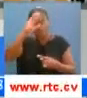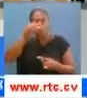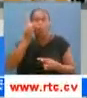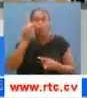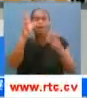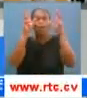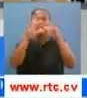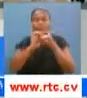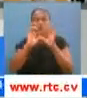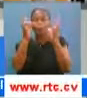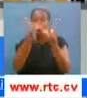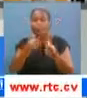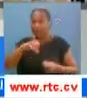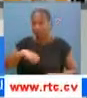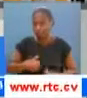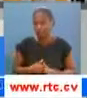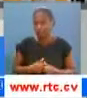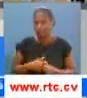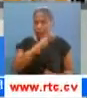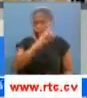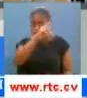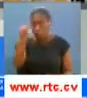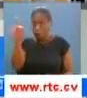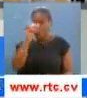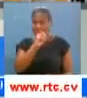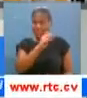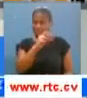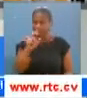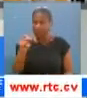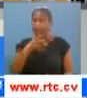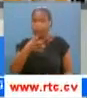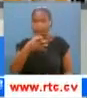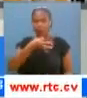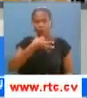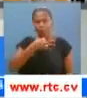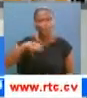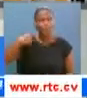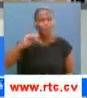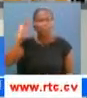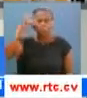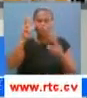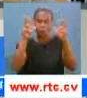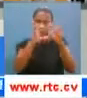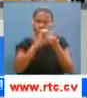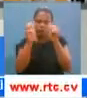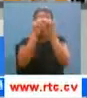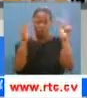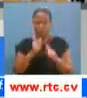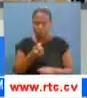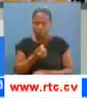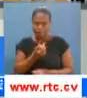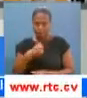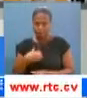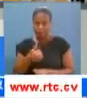de questões que têm a ver com a economia nacional. João Serra afirma ter abordado com o chefe de Estado assuntos relativos ao sistema financeiro